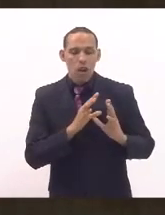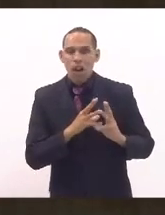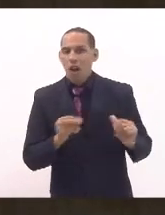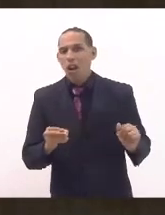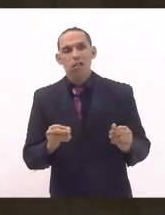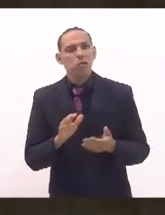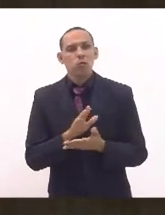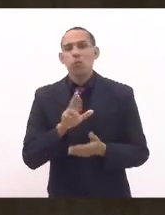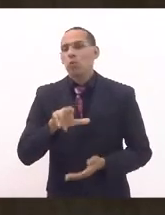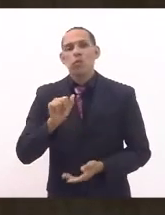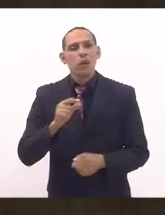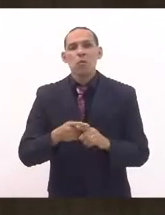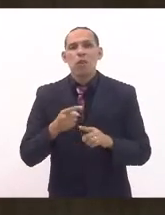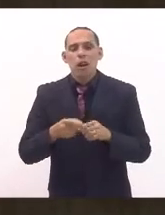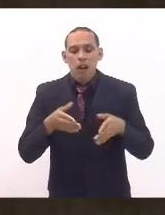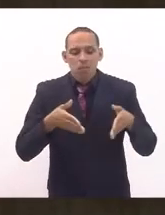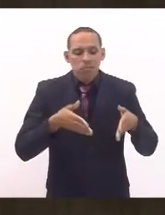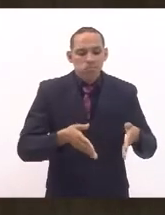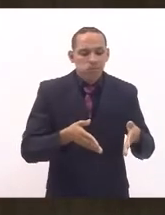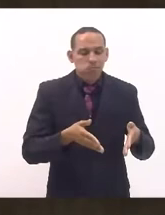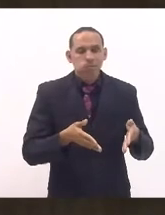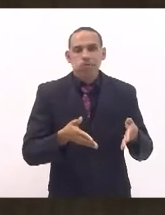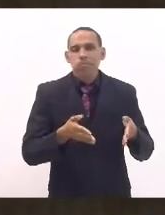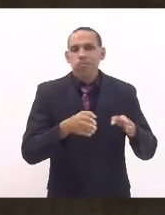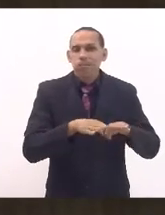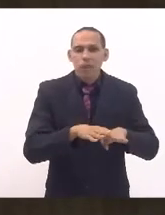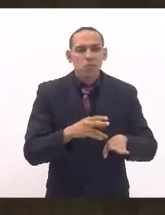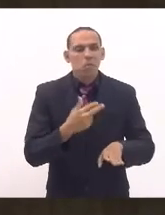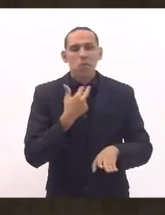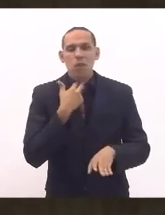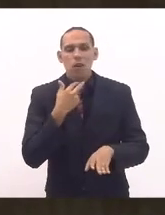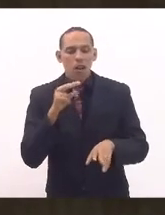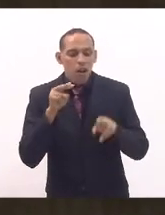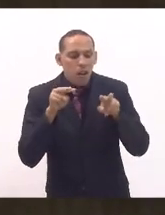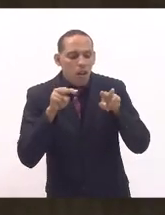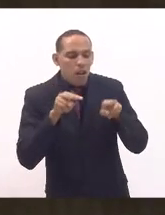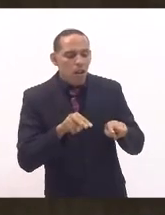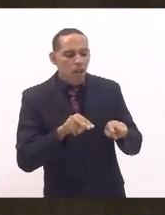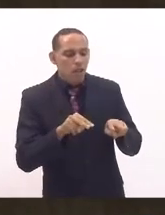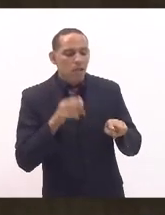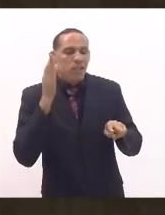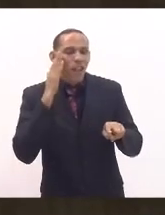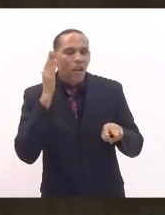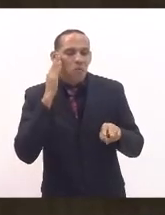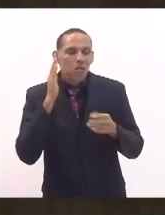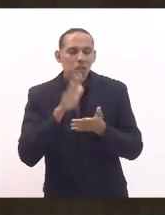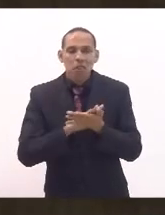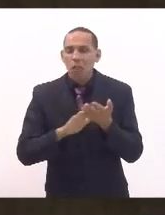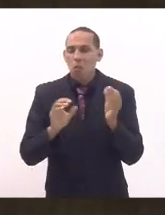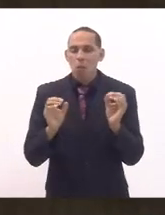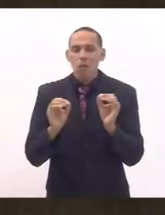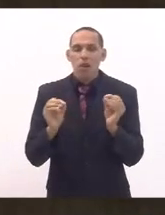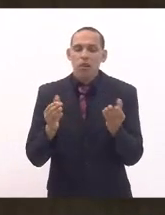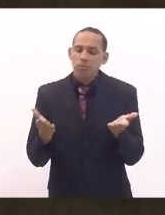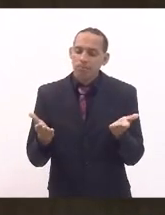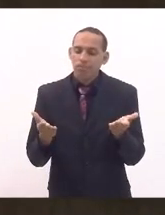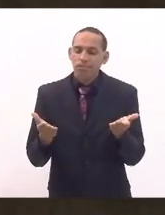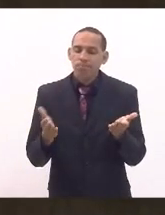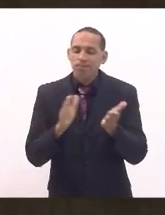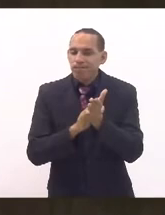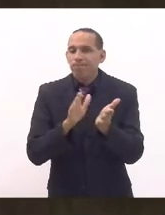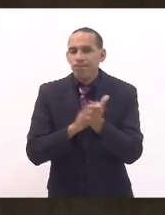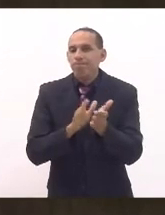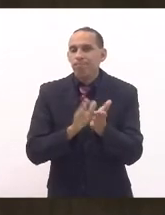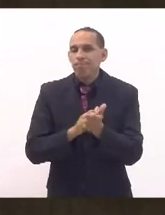pôde enterrar, porque não pôde ter um olhar mais aprofundado com relação a essas crianças. Então, fica aqui parabenizar o